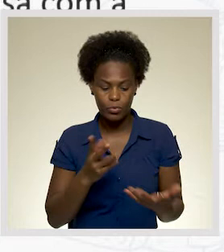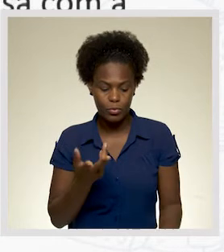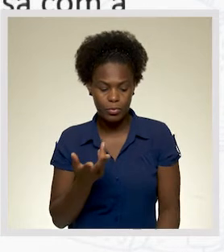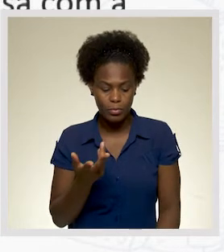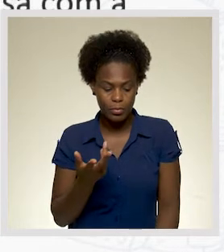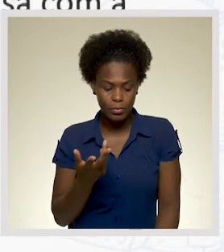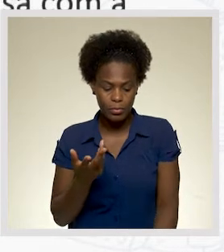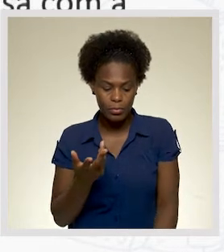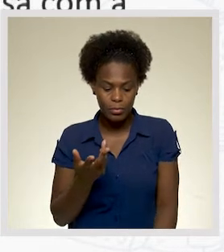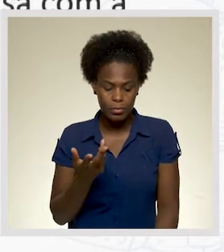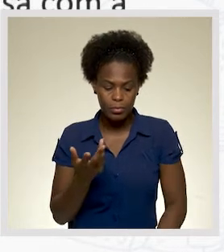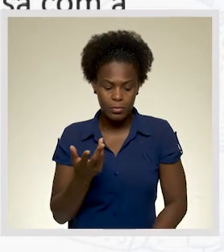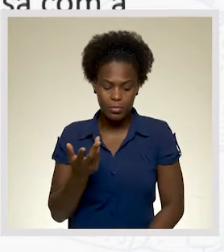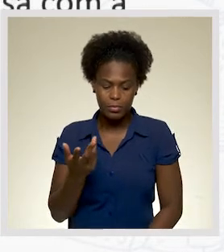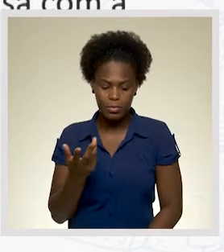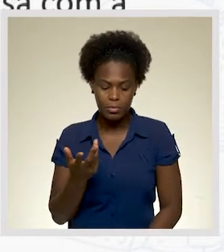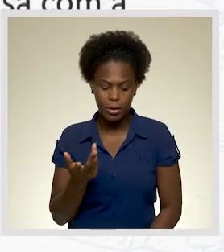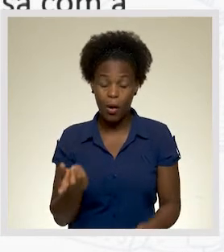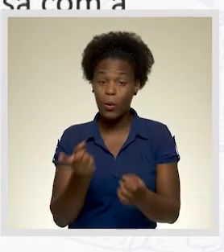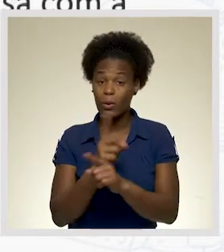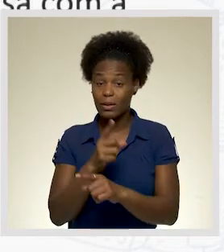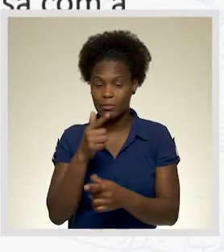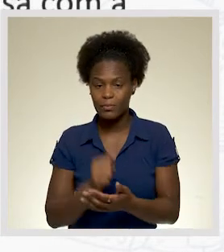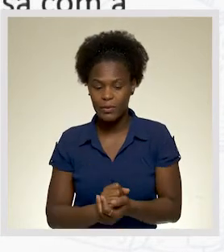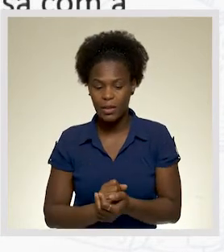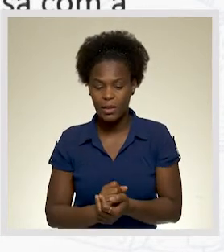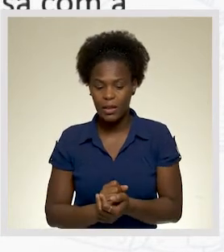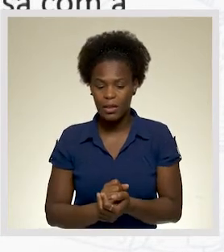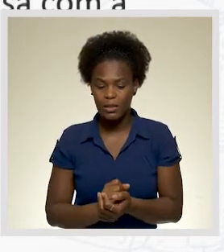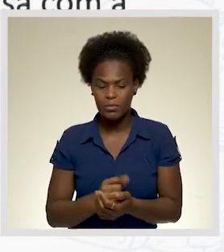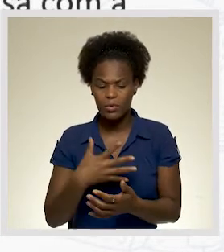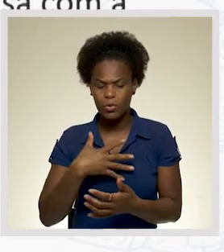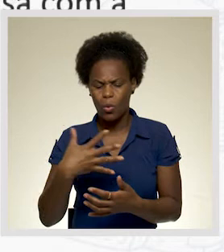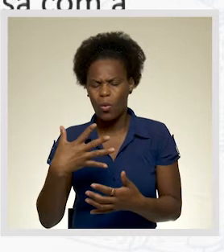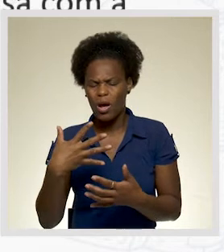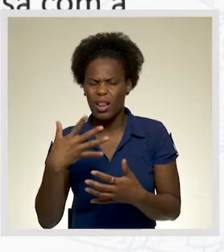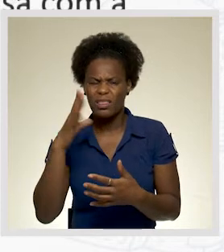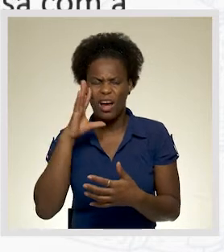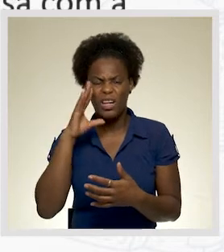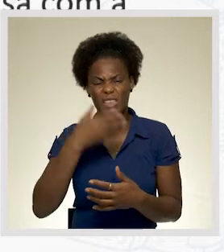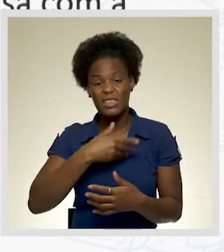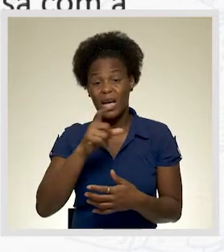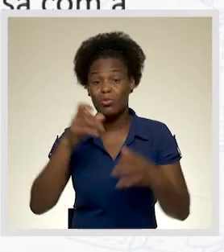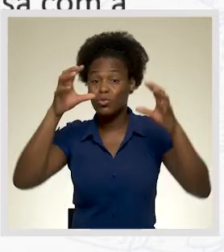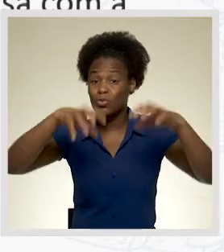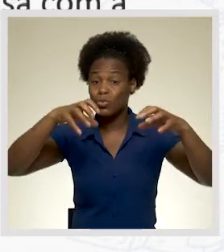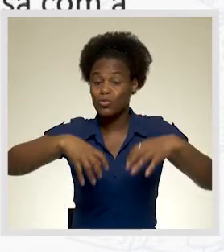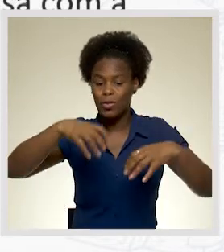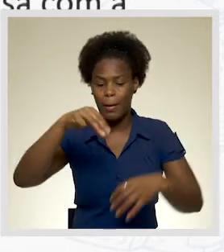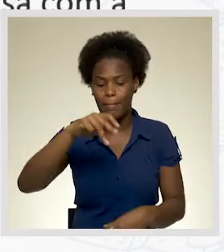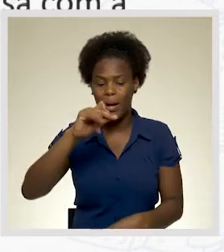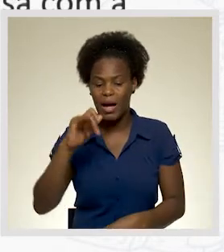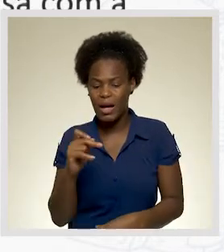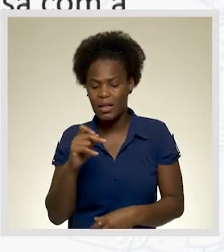romance. Uma sombria tarde de dezembro, de grande chuva, Afonso da Maia estava no seu